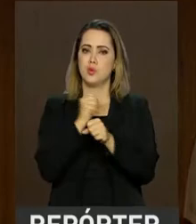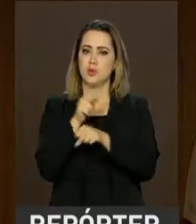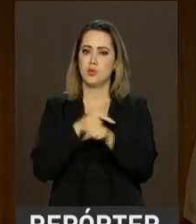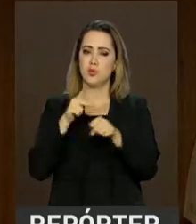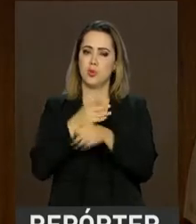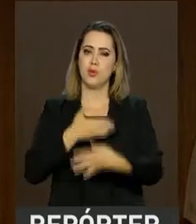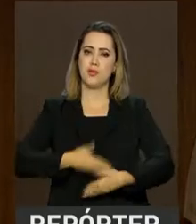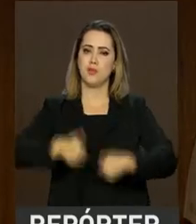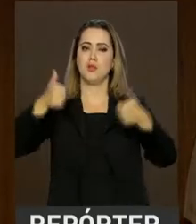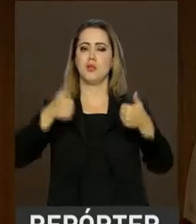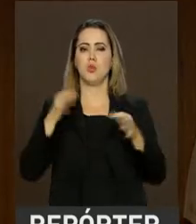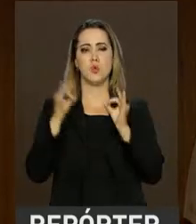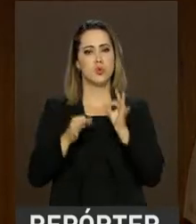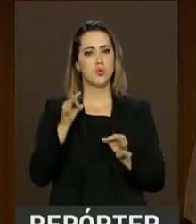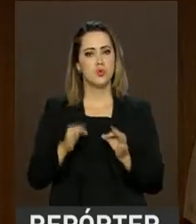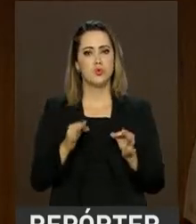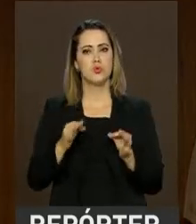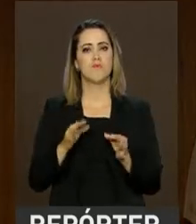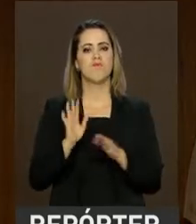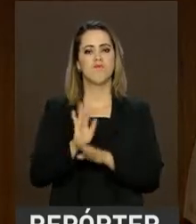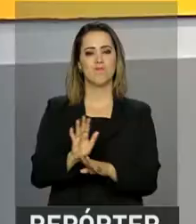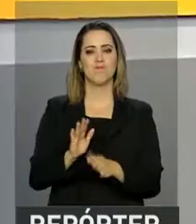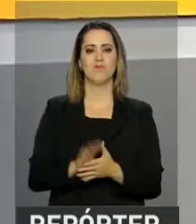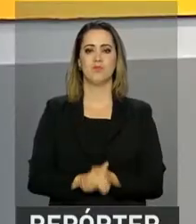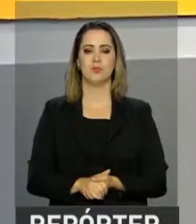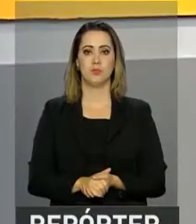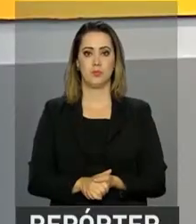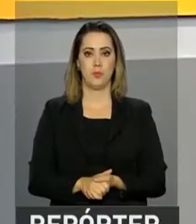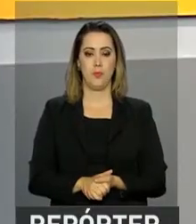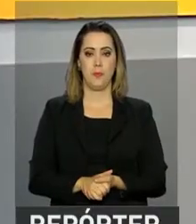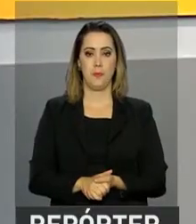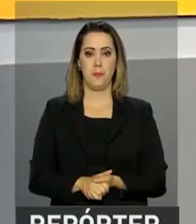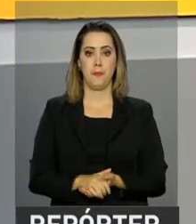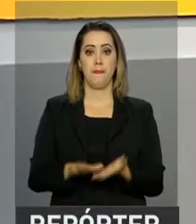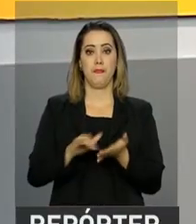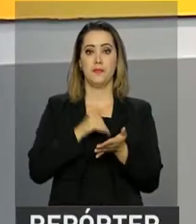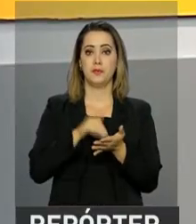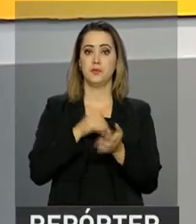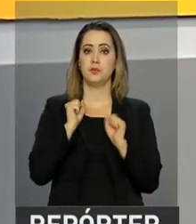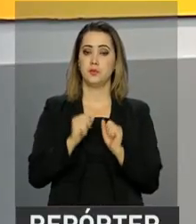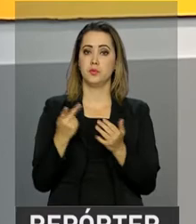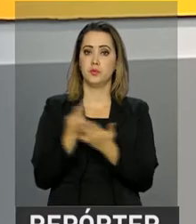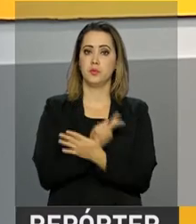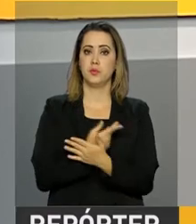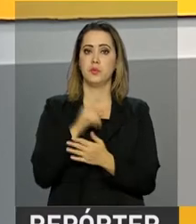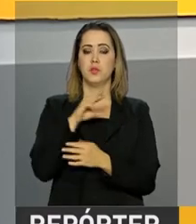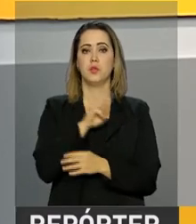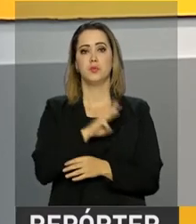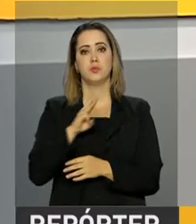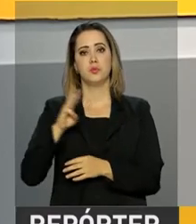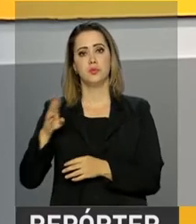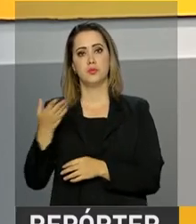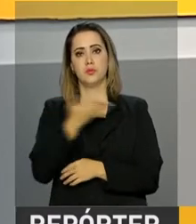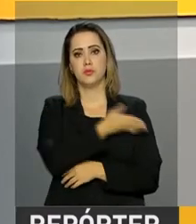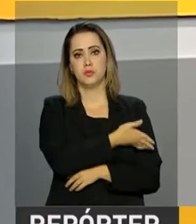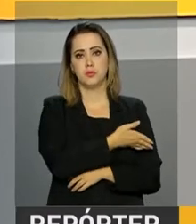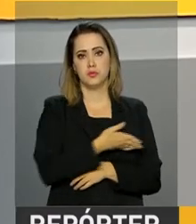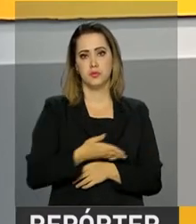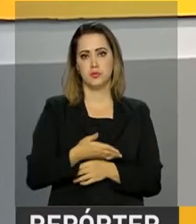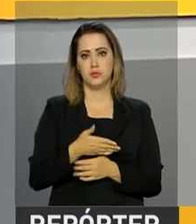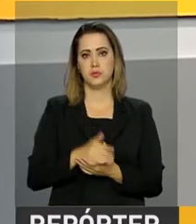país melhor, mais justo e mais solidário. As inscrições podem ser feitas no site